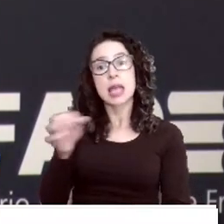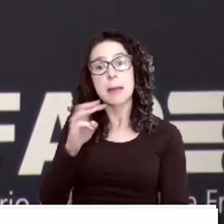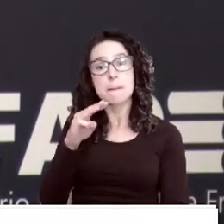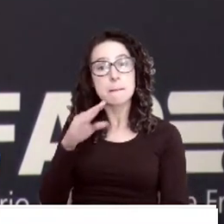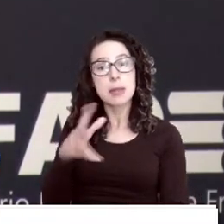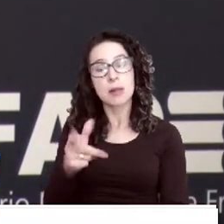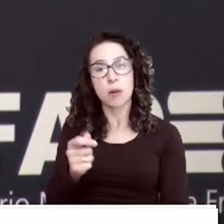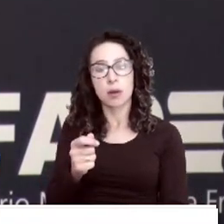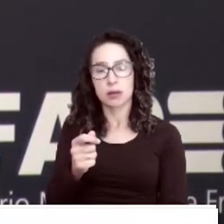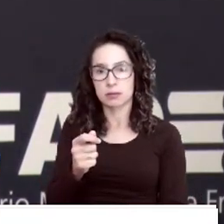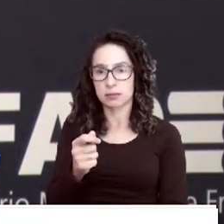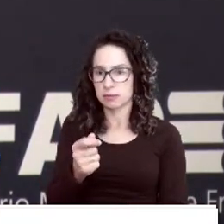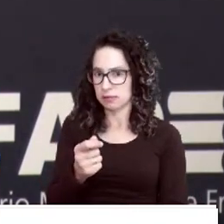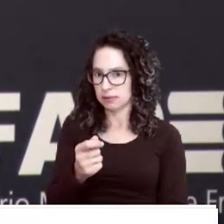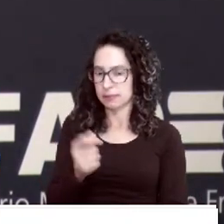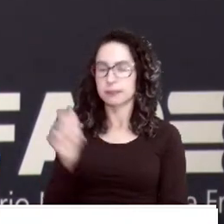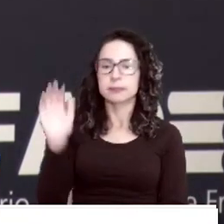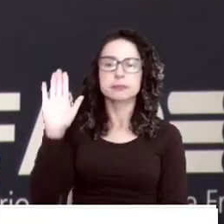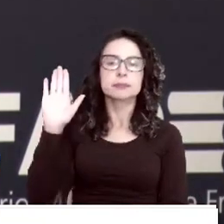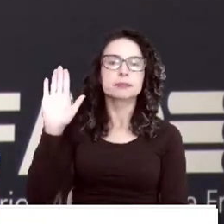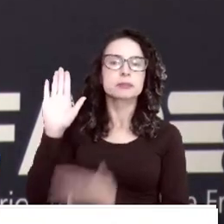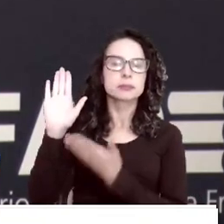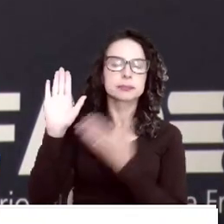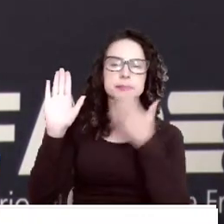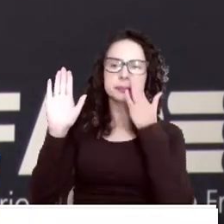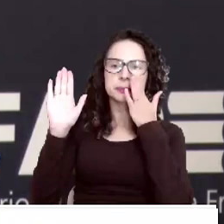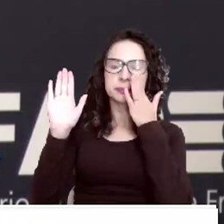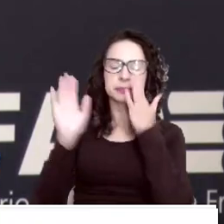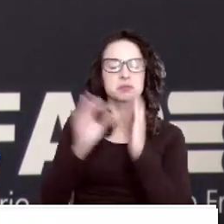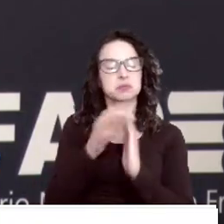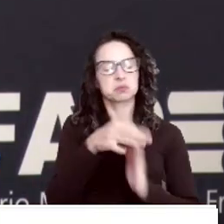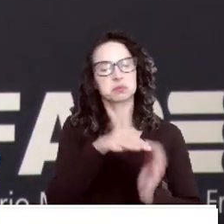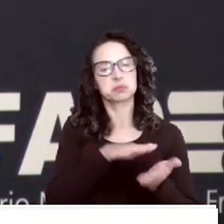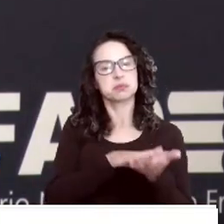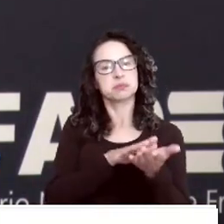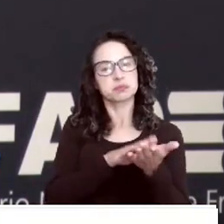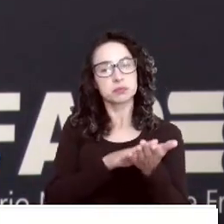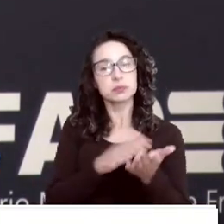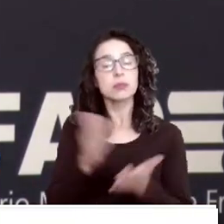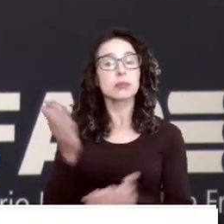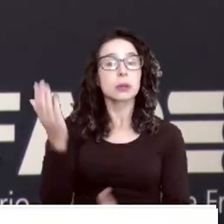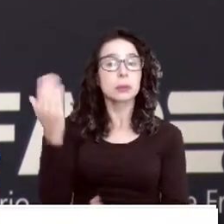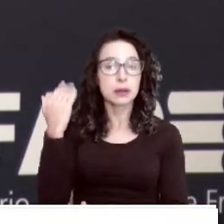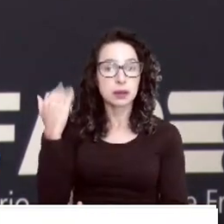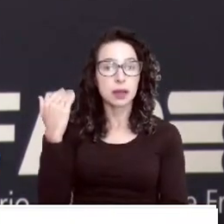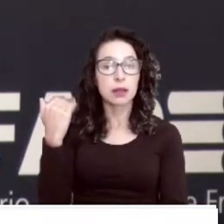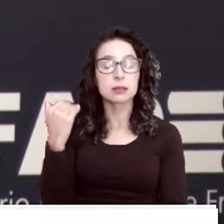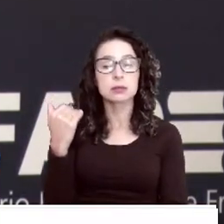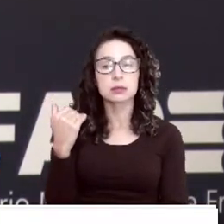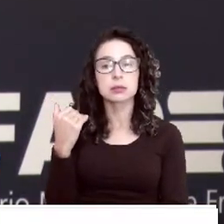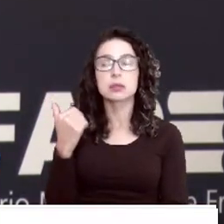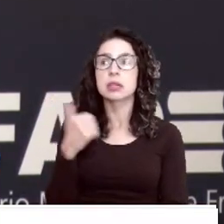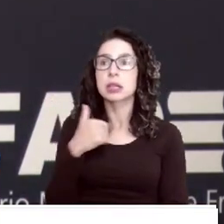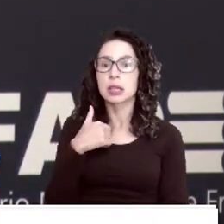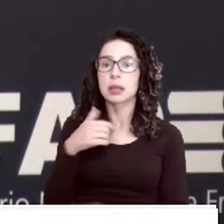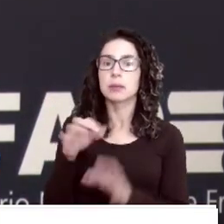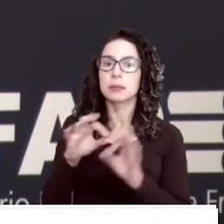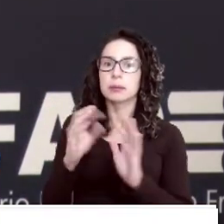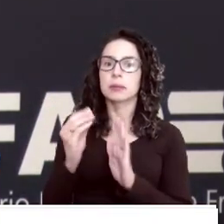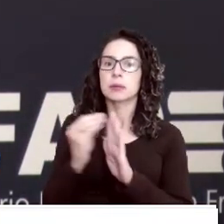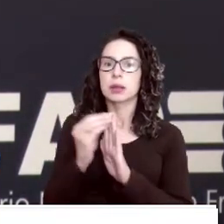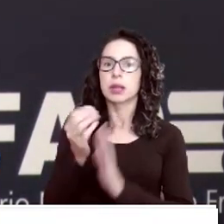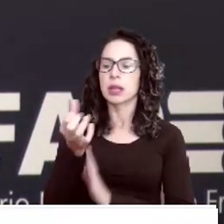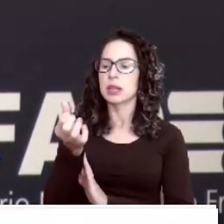Na... Boa tarde, Jus. Pois não, excelência. Jus, parabéns. Inclusive, na época, eu fiz uma emenda pedindo 60